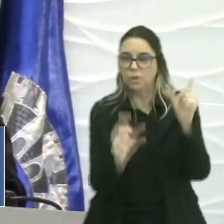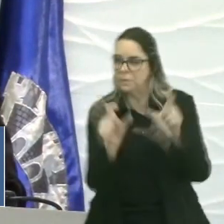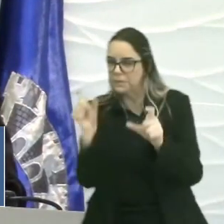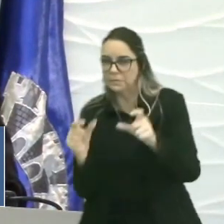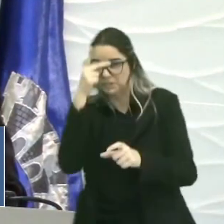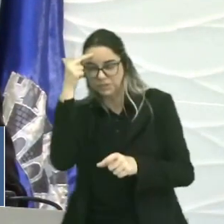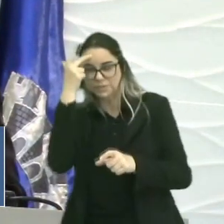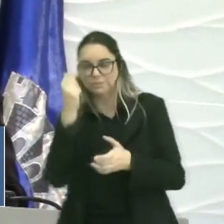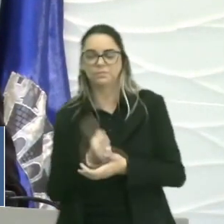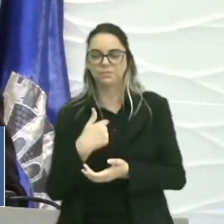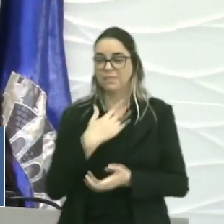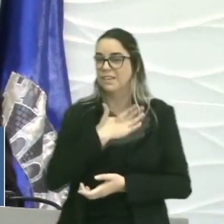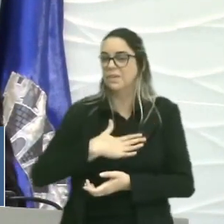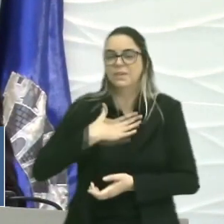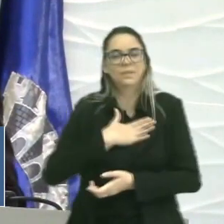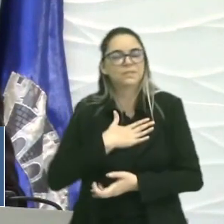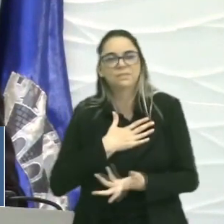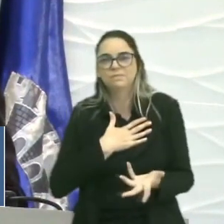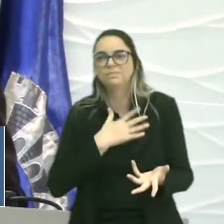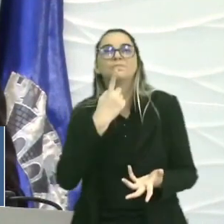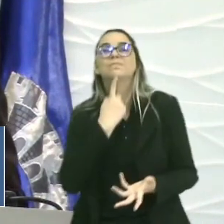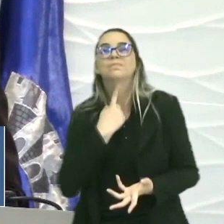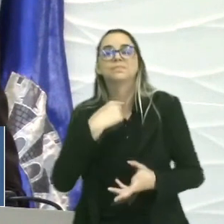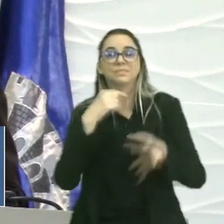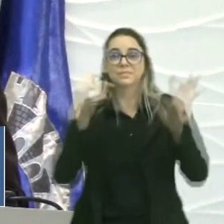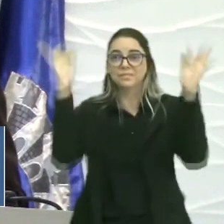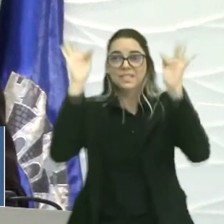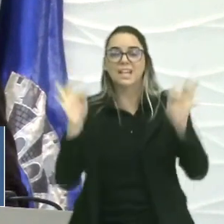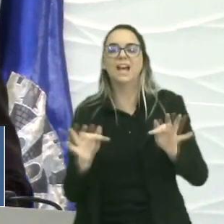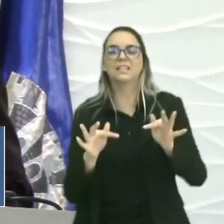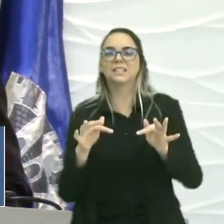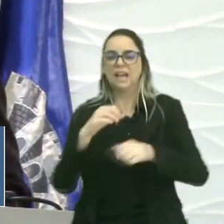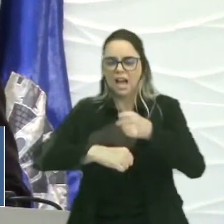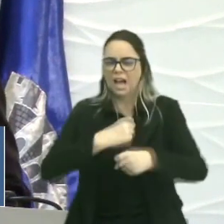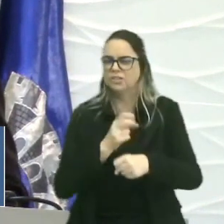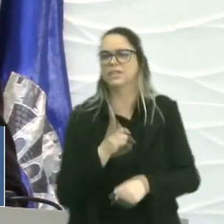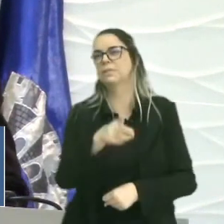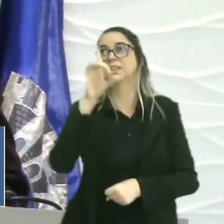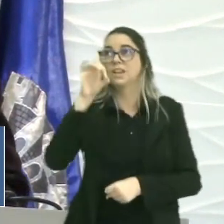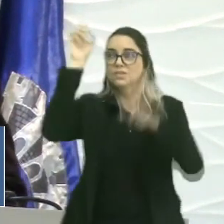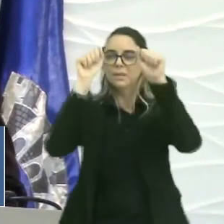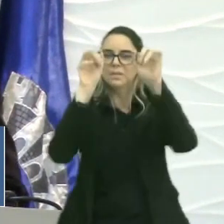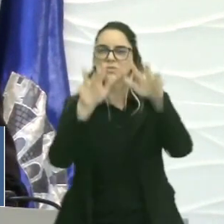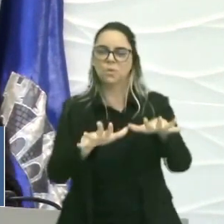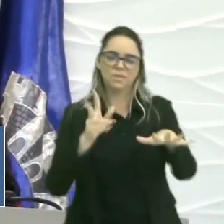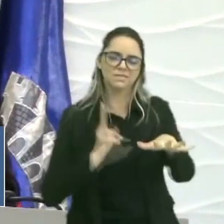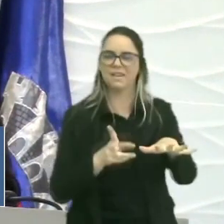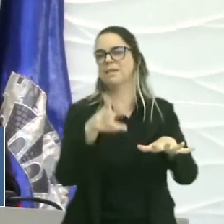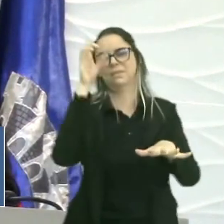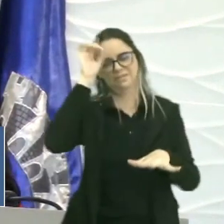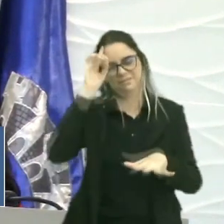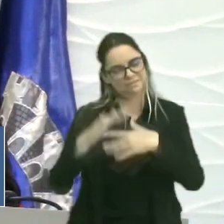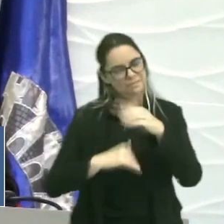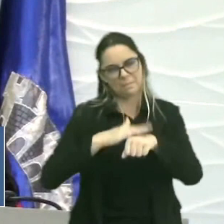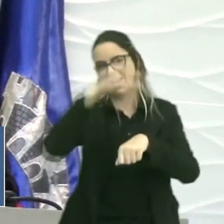quero desejar a todos muitos anos de vida, muita felicidade, que Deus possa estar os abençoando cada dia mais e mais.